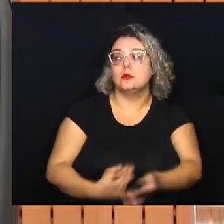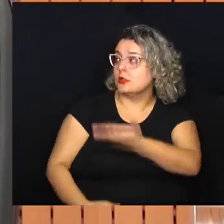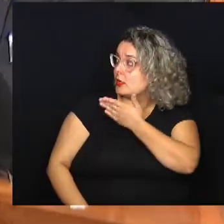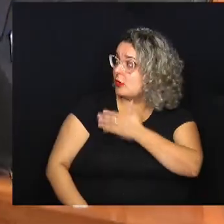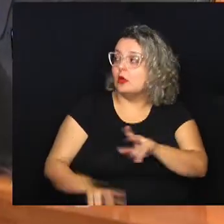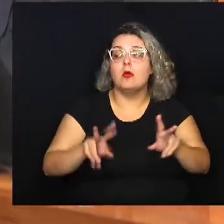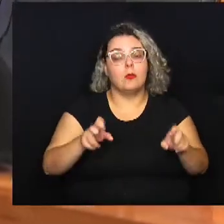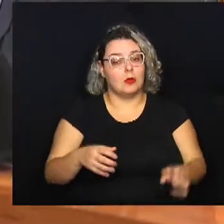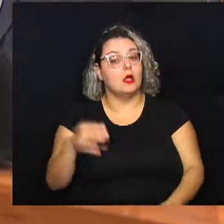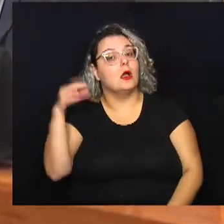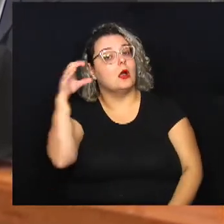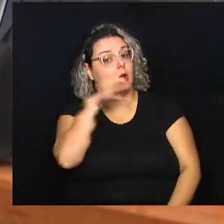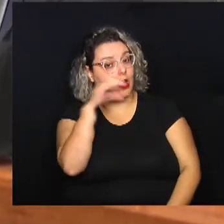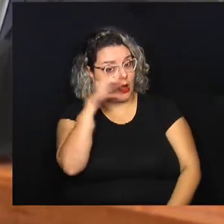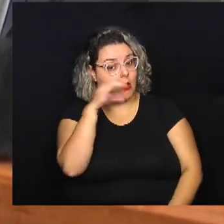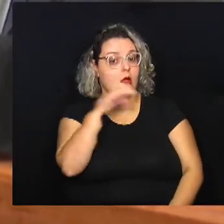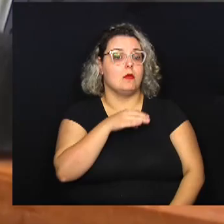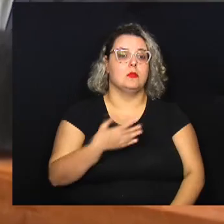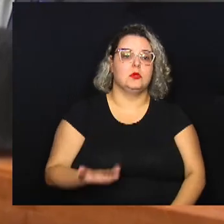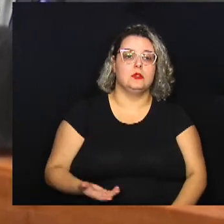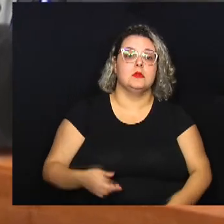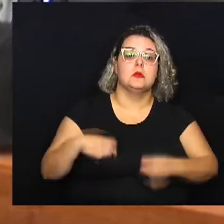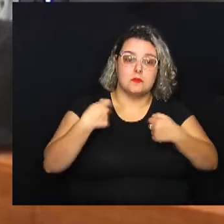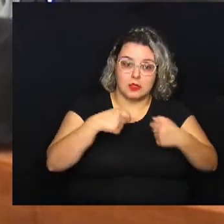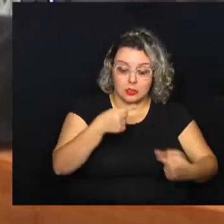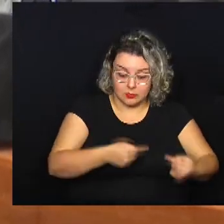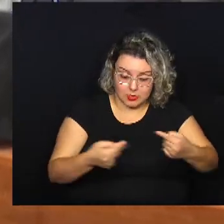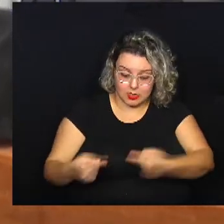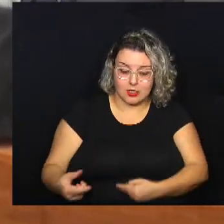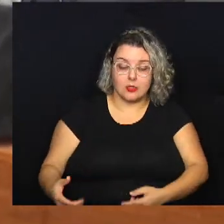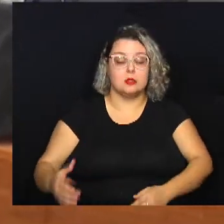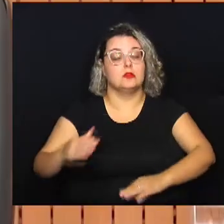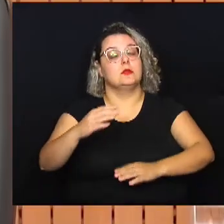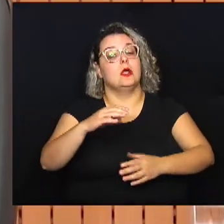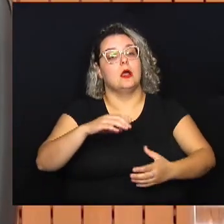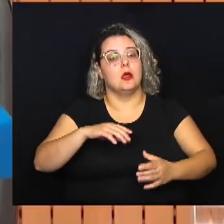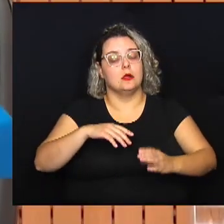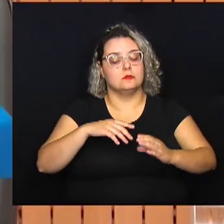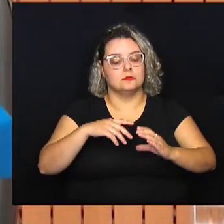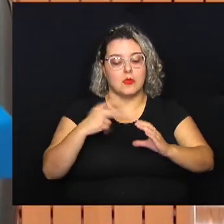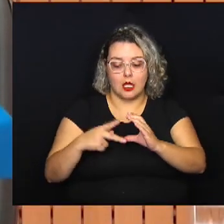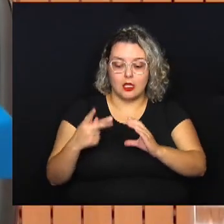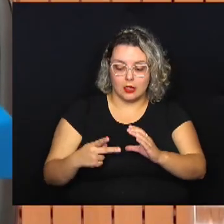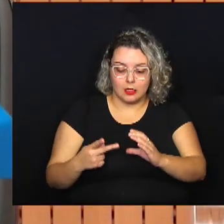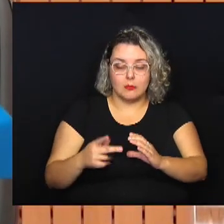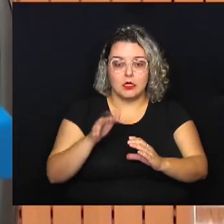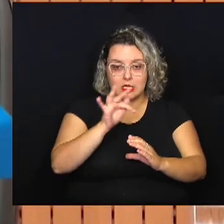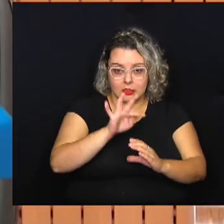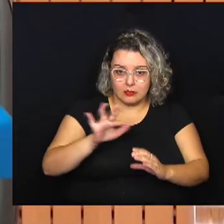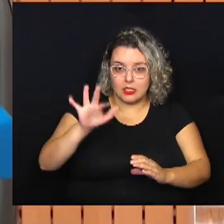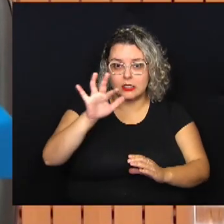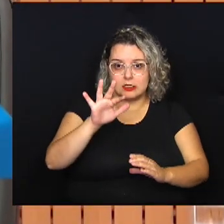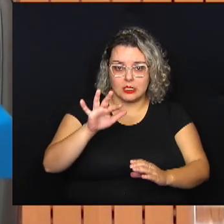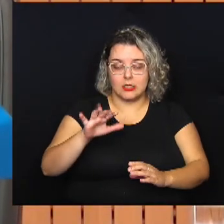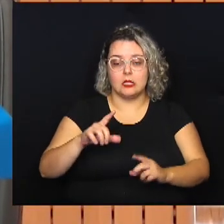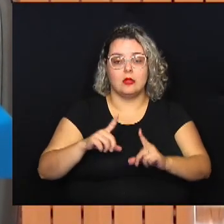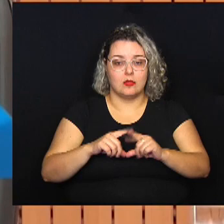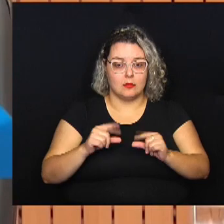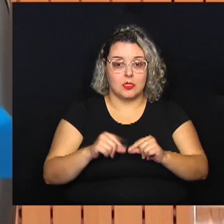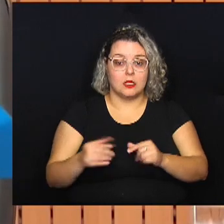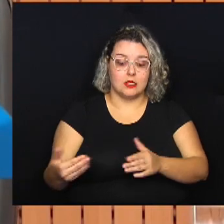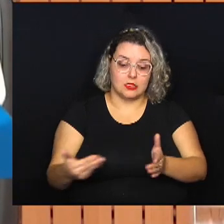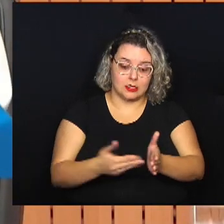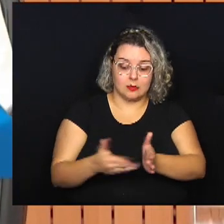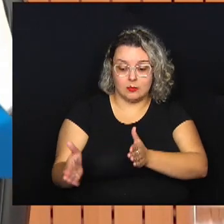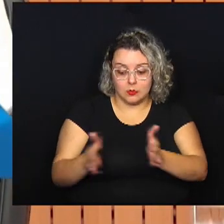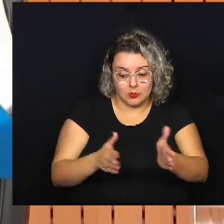requer pressa e precisa ser debatido na Câmara Federal em Brasília. Nós estamos aí no momento atual, né,